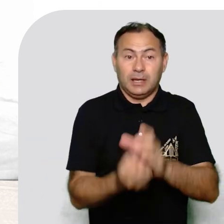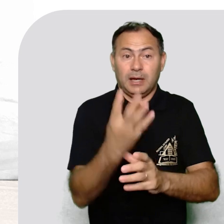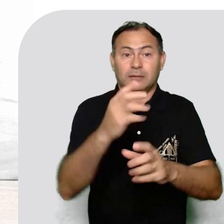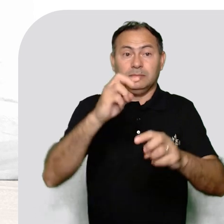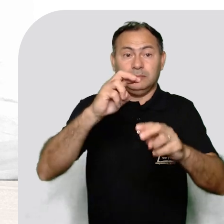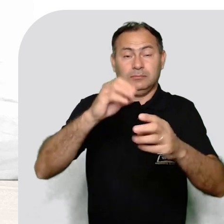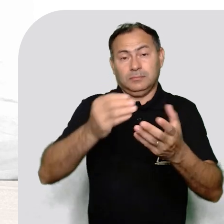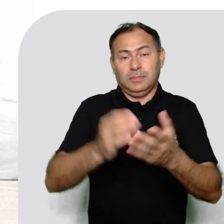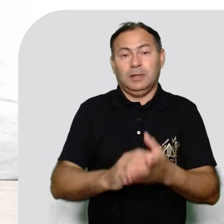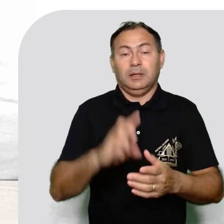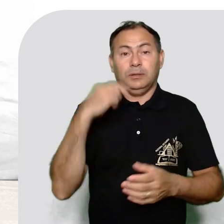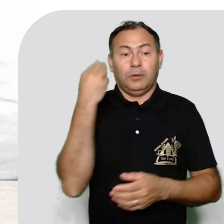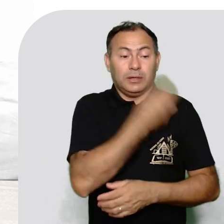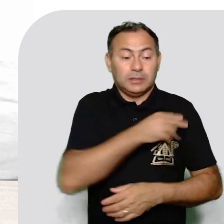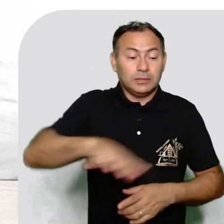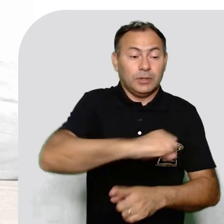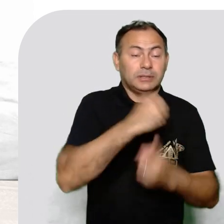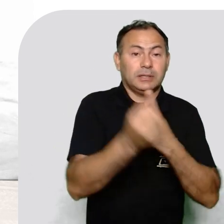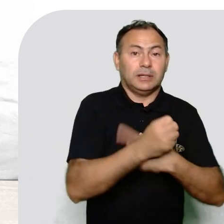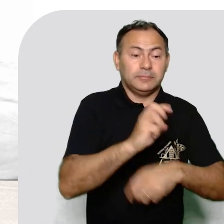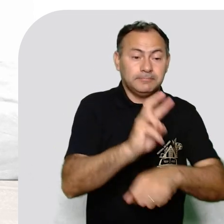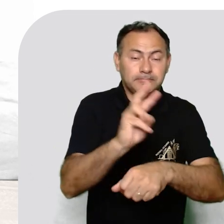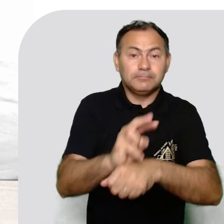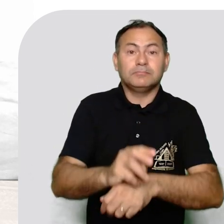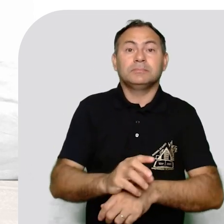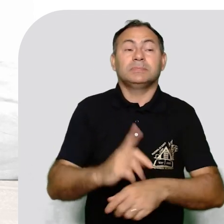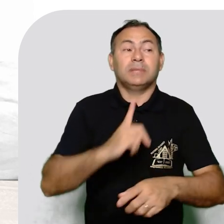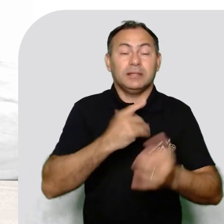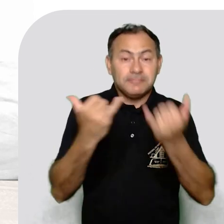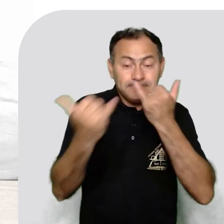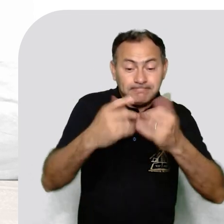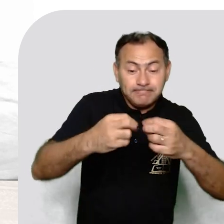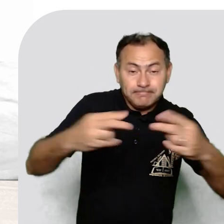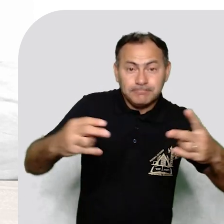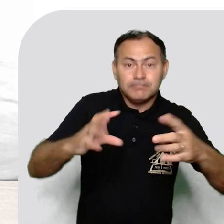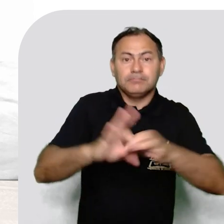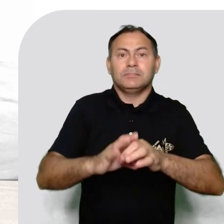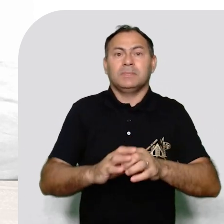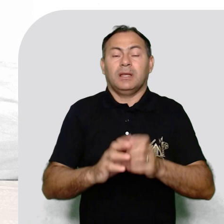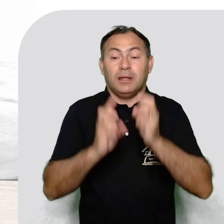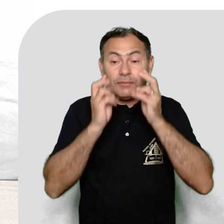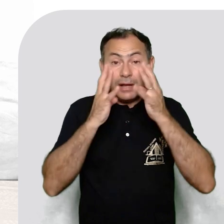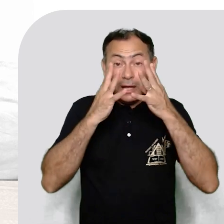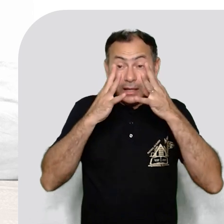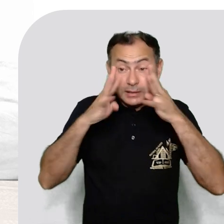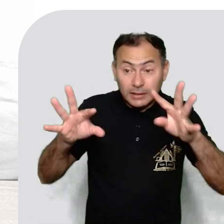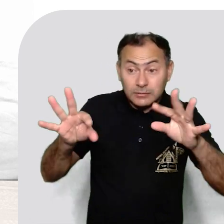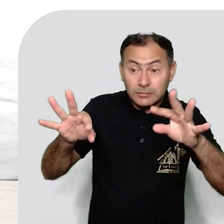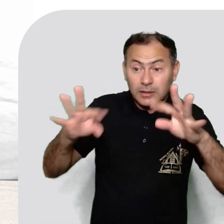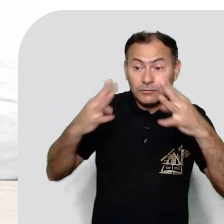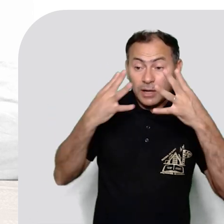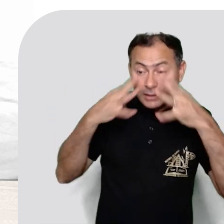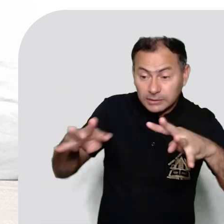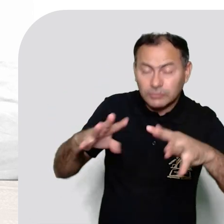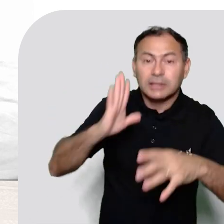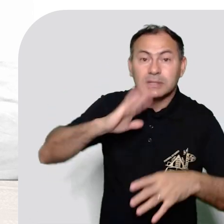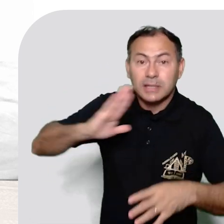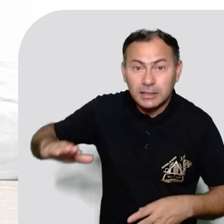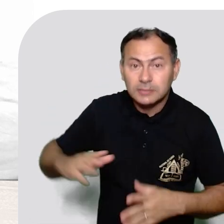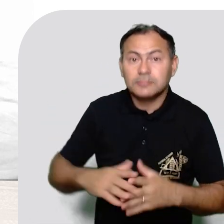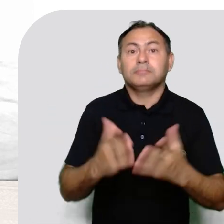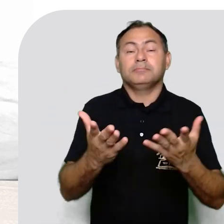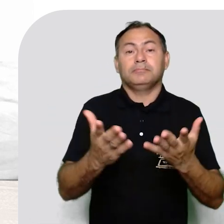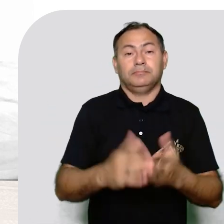né, na nossa sociedade hoje mecanismos de prestar atenção às nossas crianças.